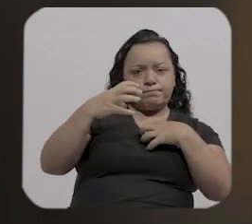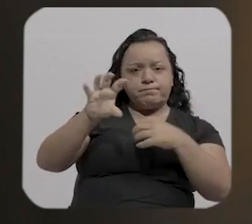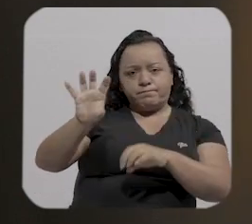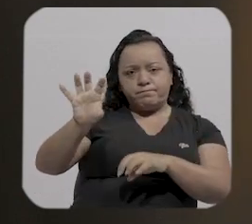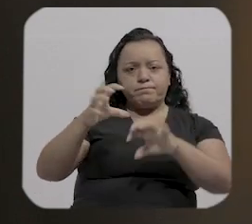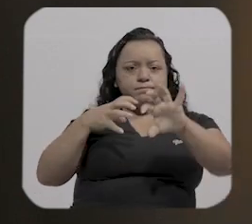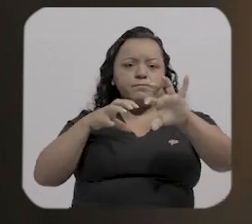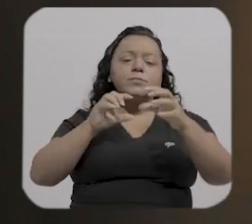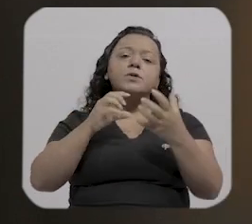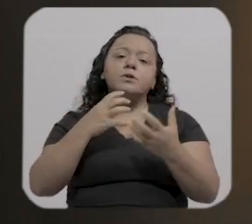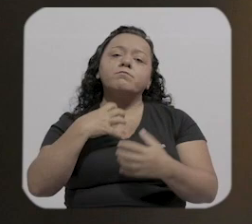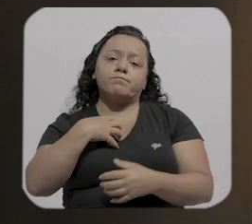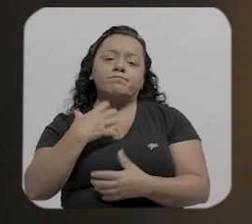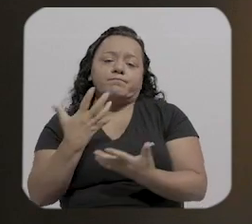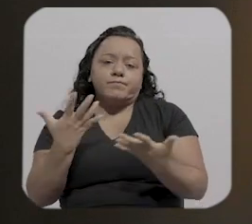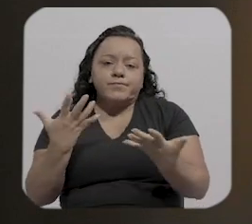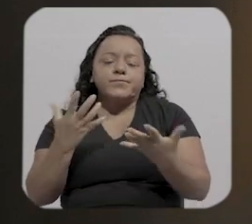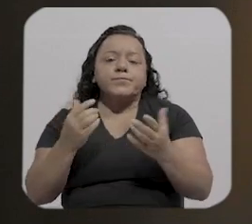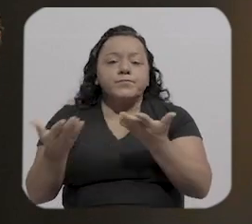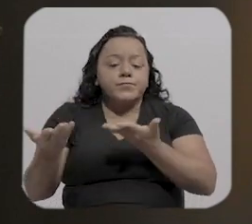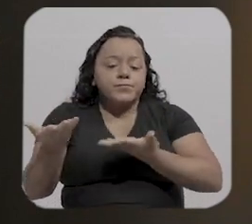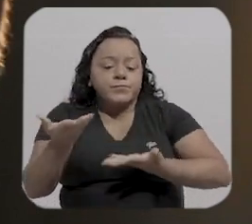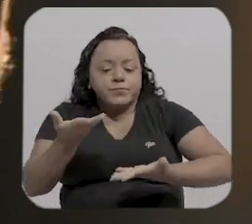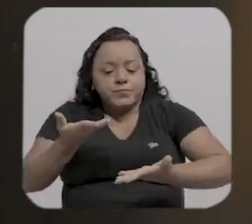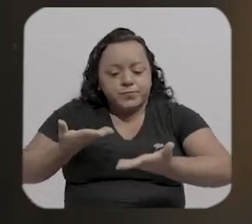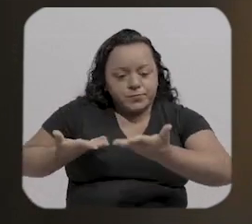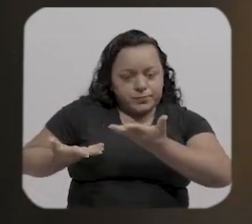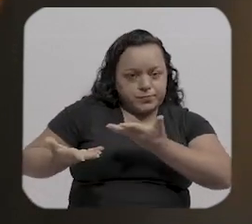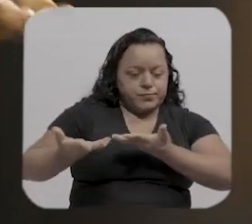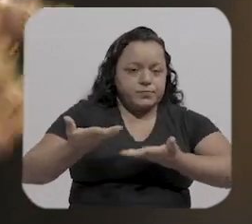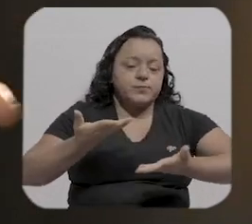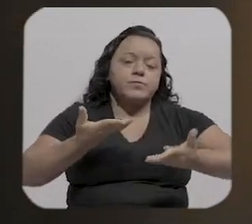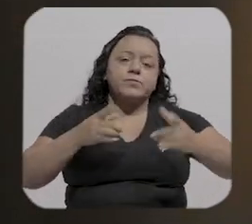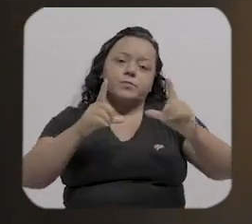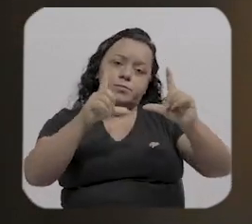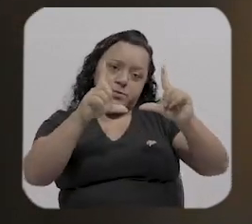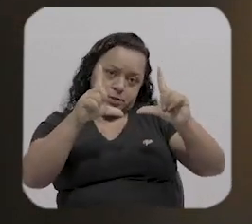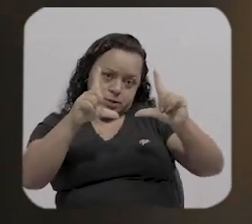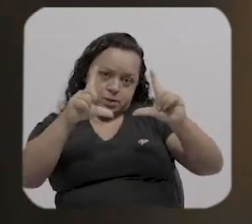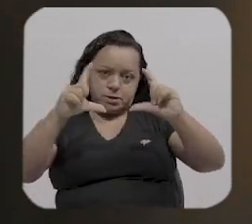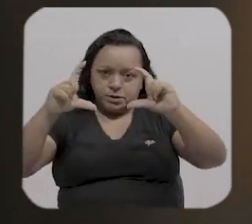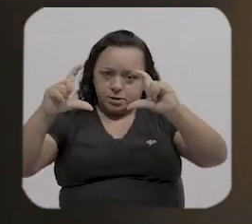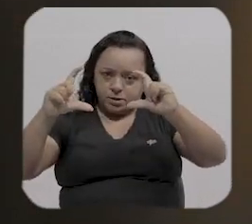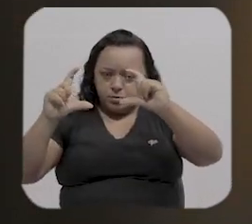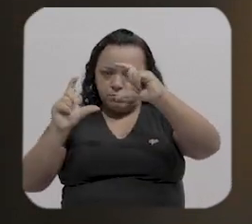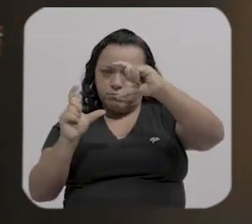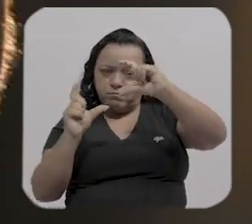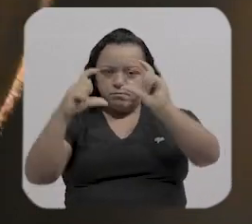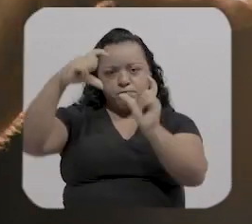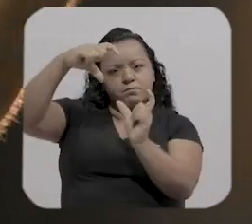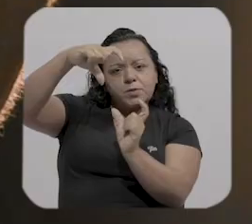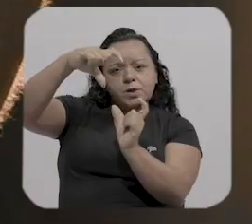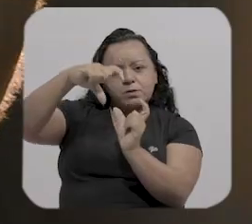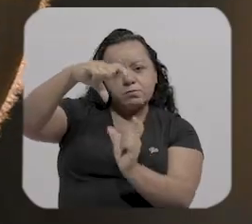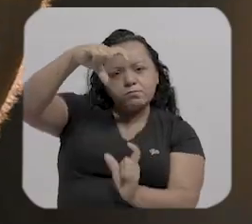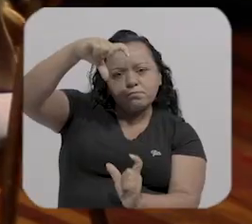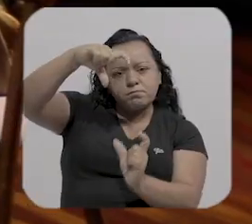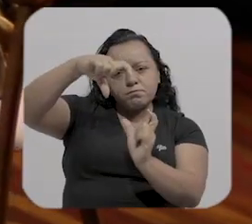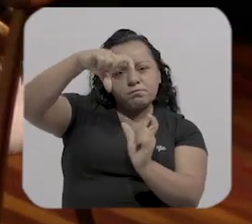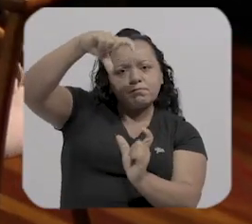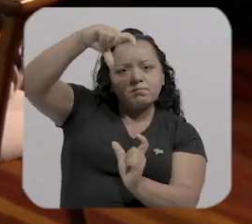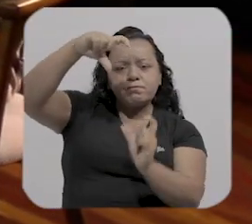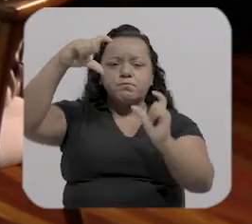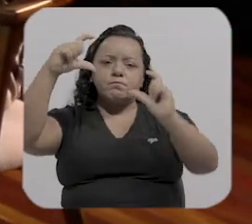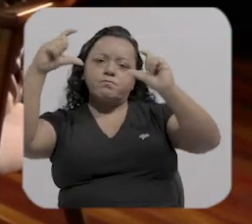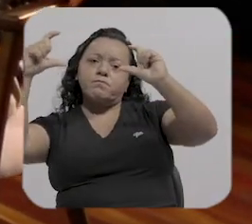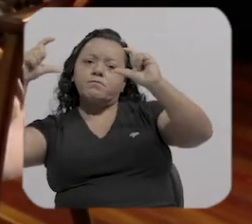E a gente consegue isso através do enquadramento, da câmera, né? Mais baixo, mais alto.